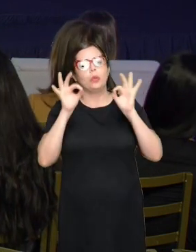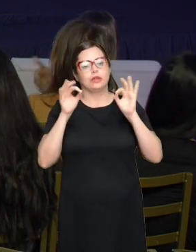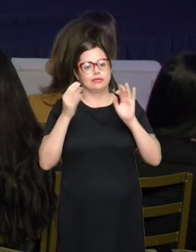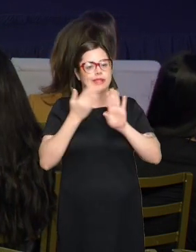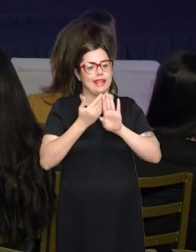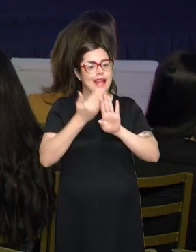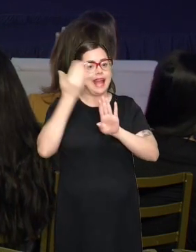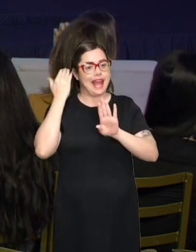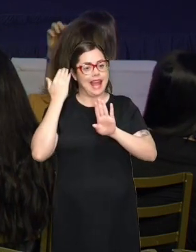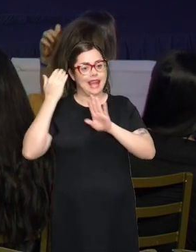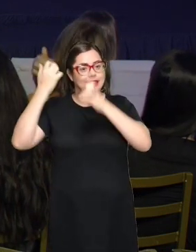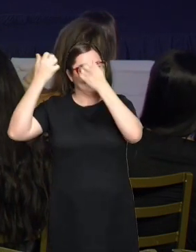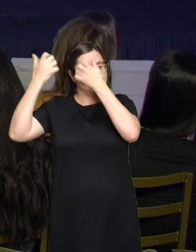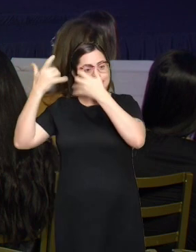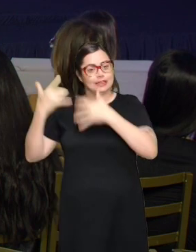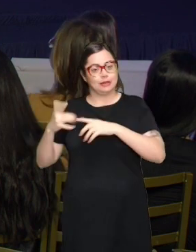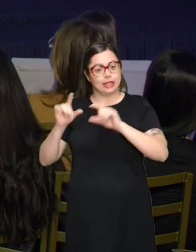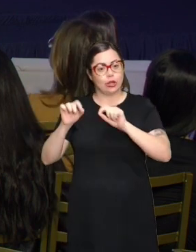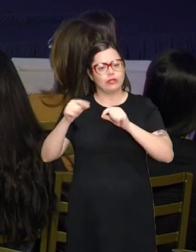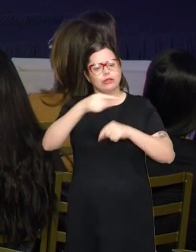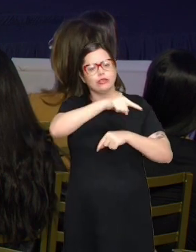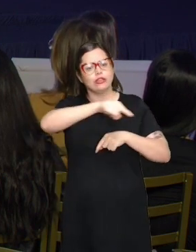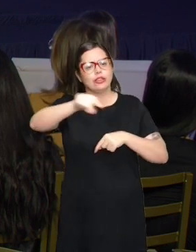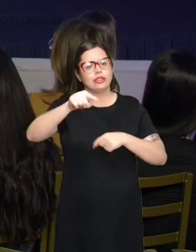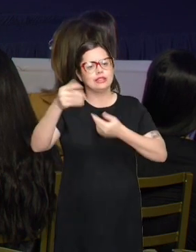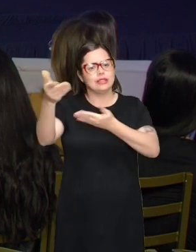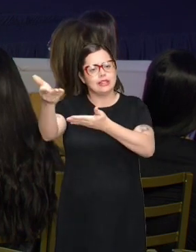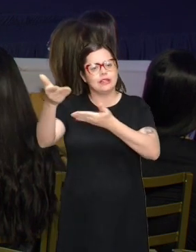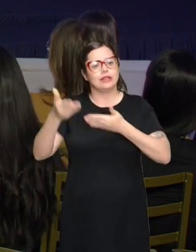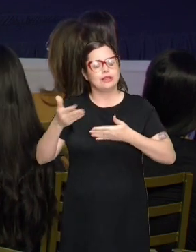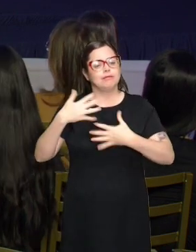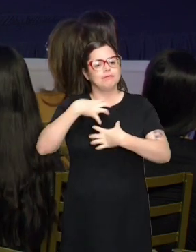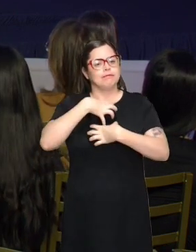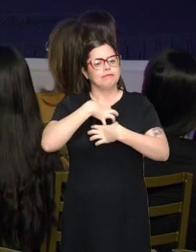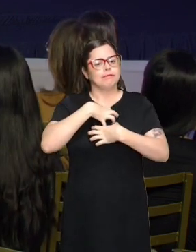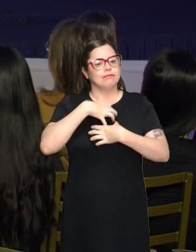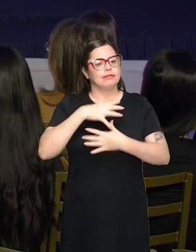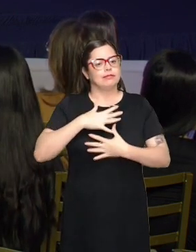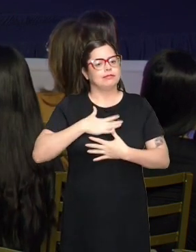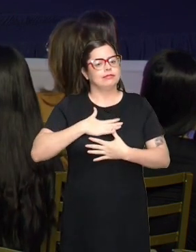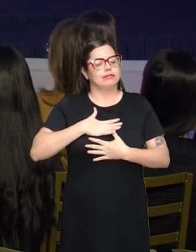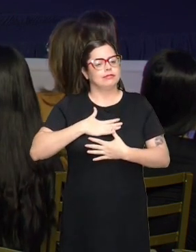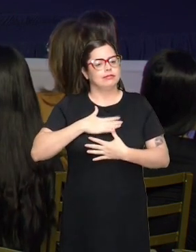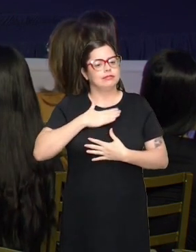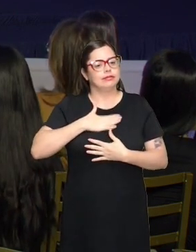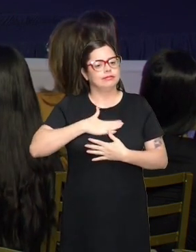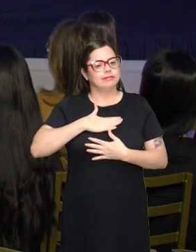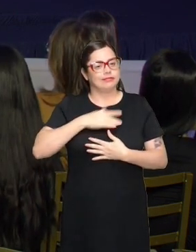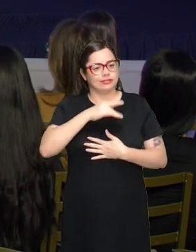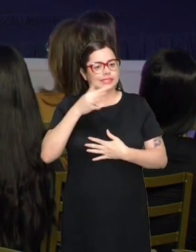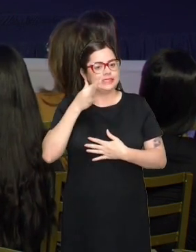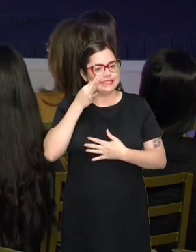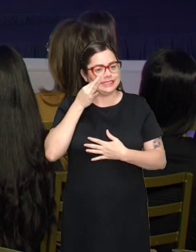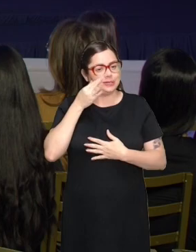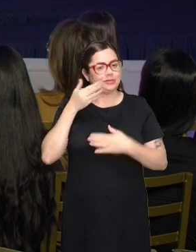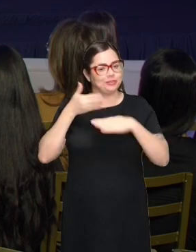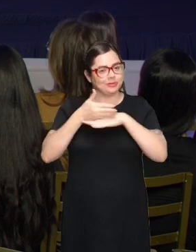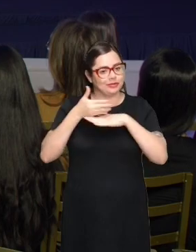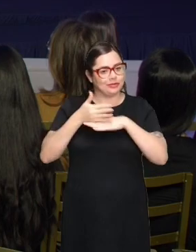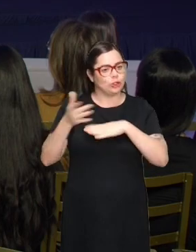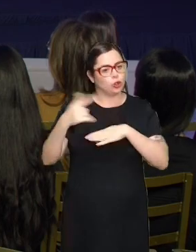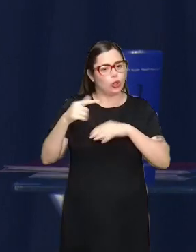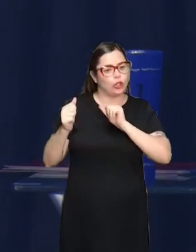fazer um convite para todos nós, para a gente fazer uma respiração e estar presente agora. Vamos todo